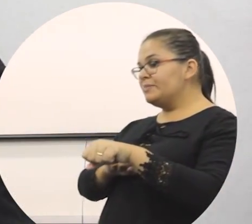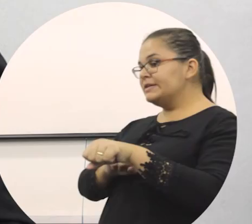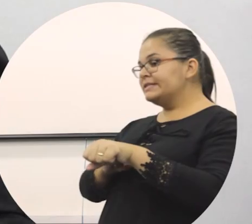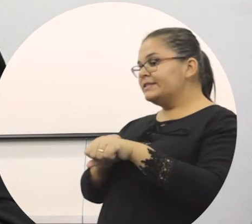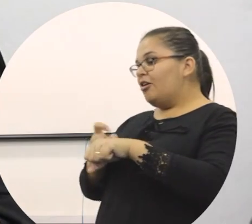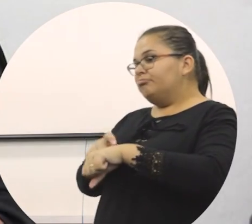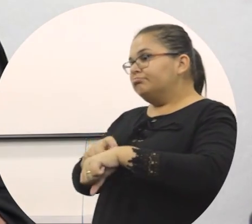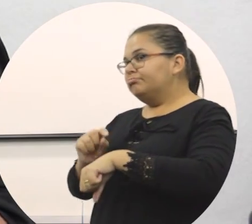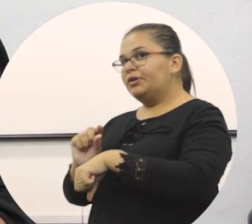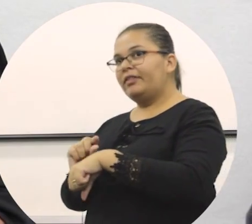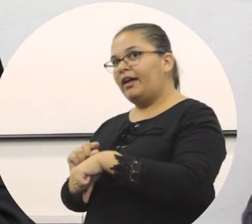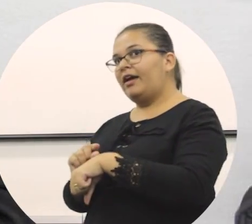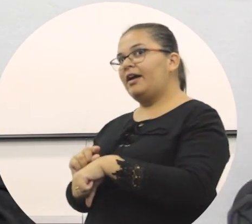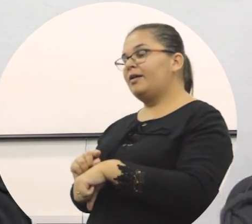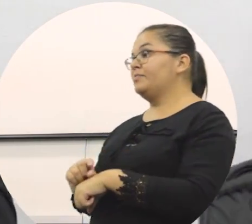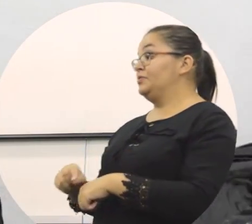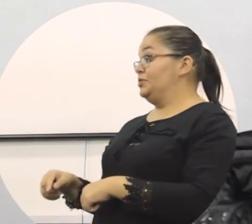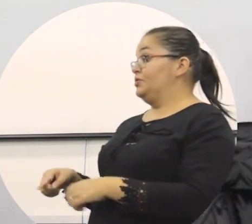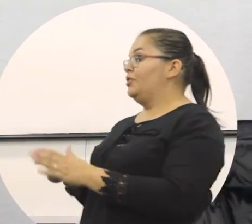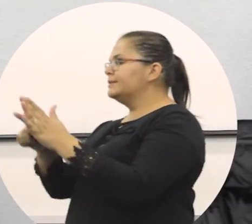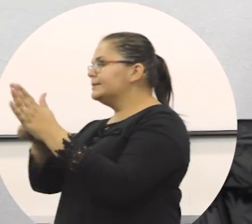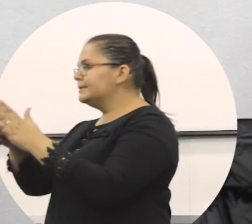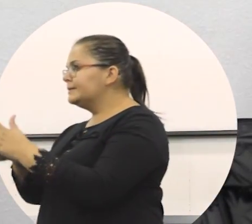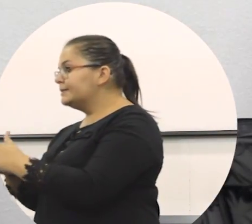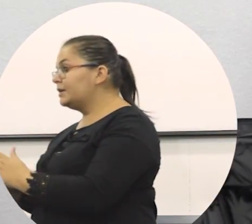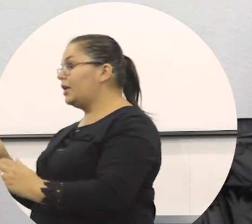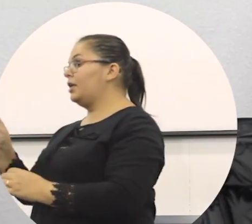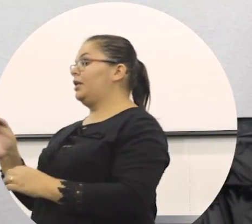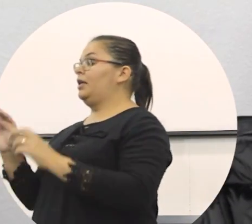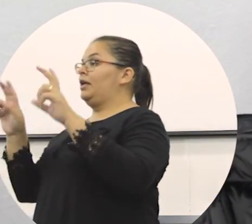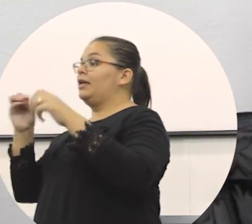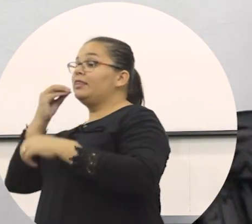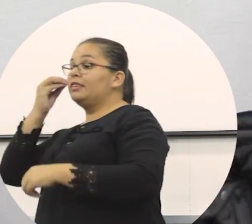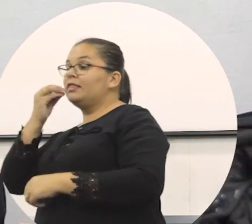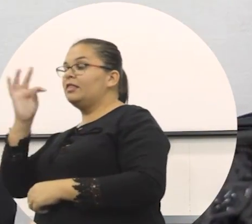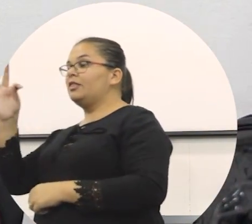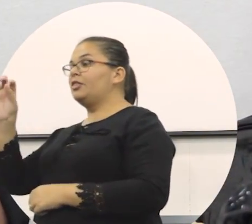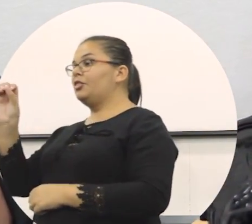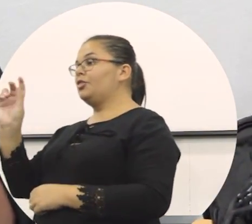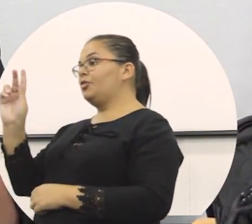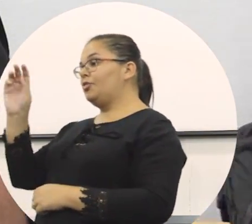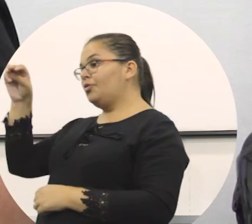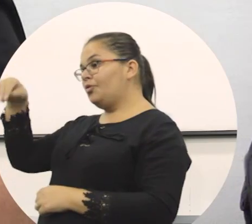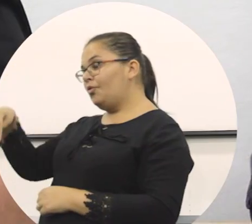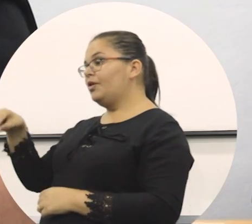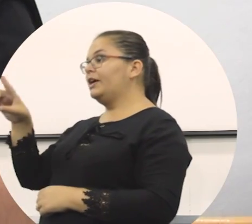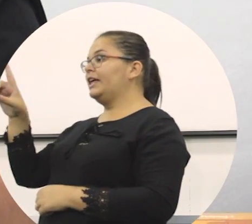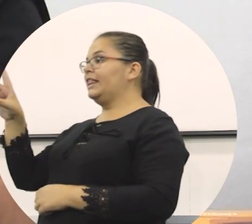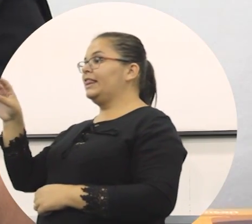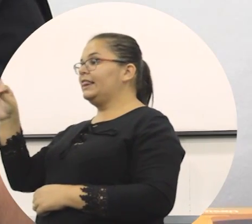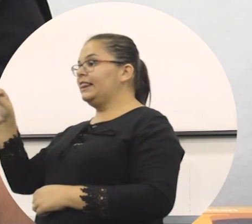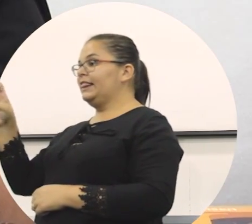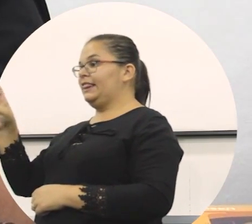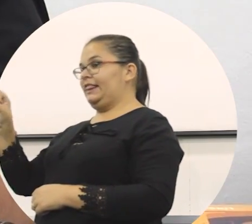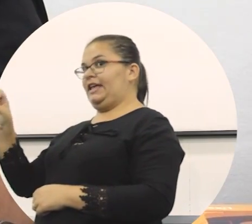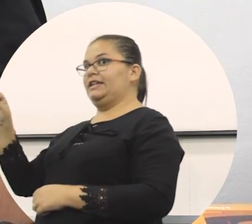fizemos uma sondagem, nós aplicamos o token test, que é um teste de compreensão de sentenças, para a gente